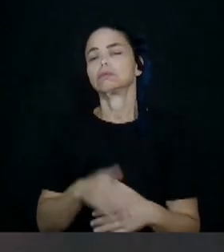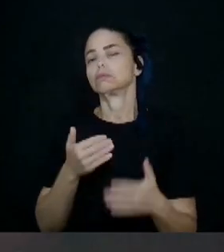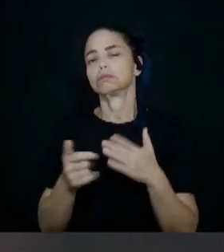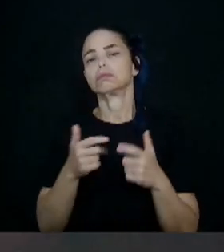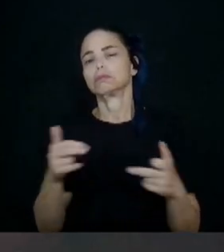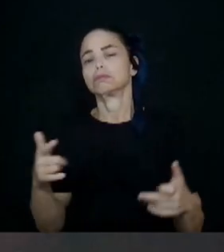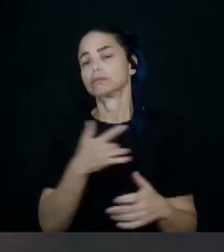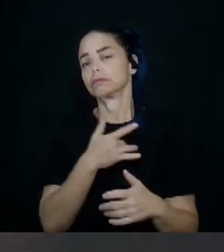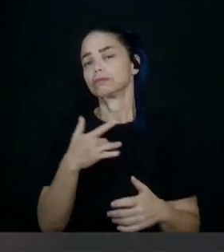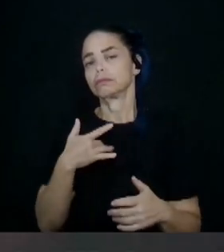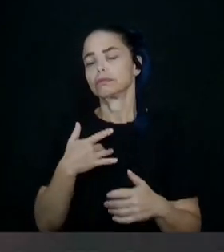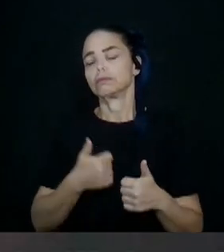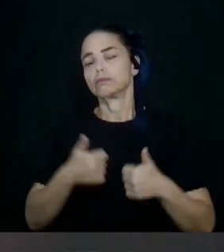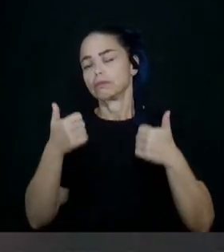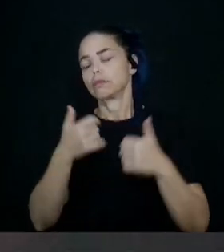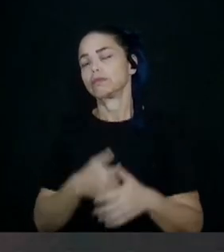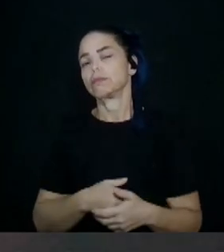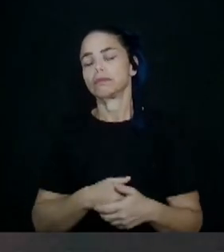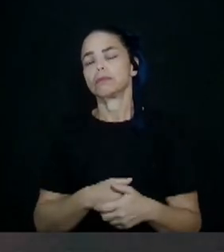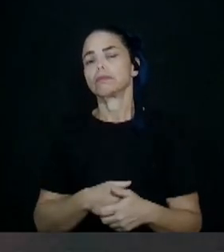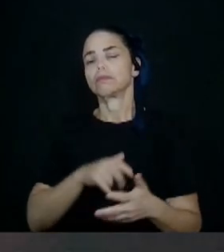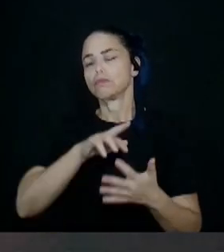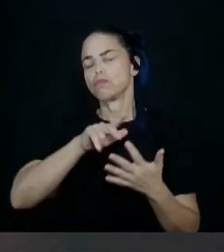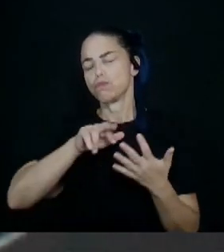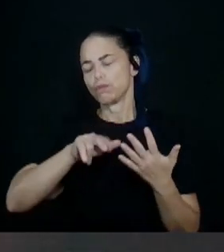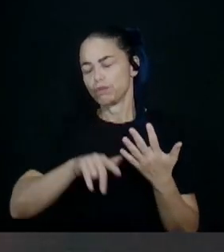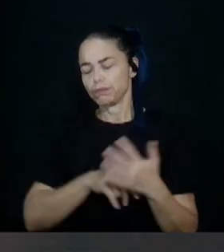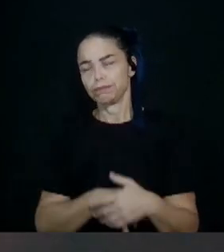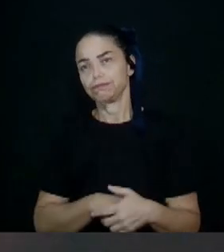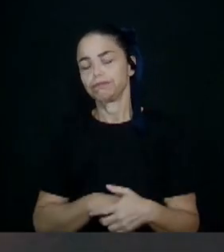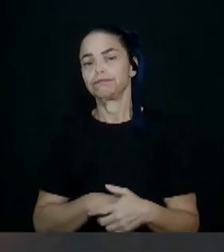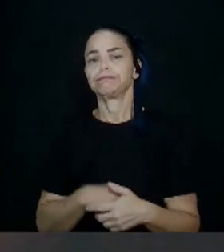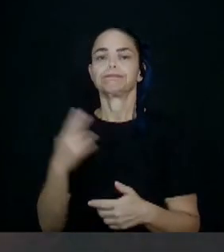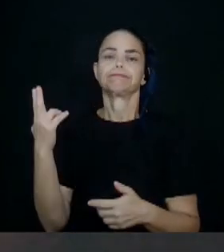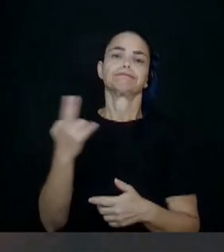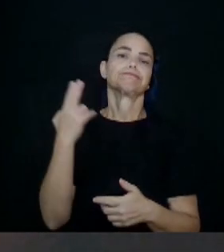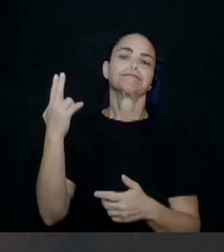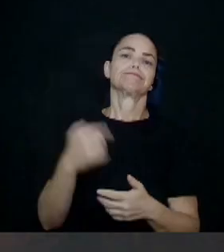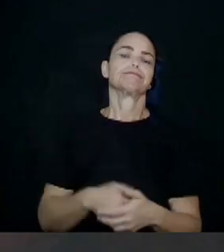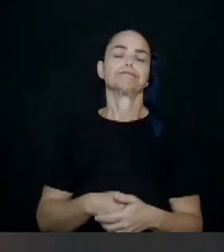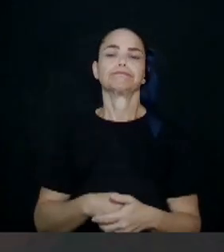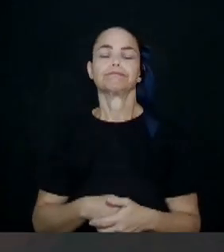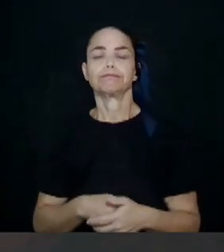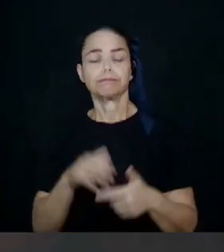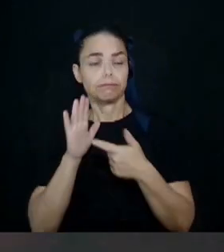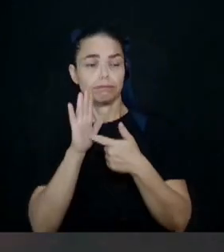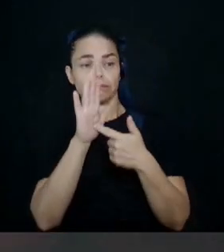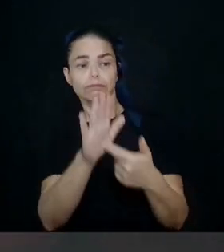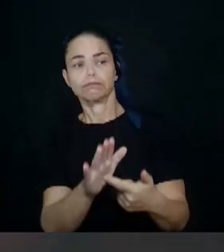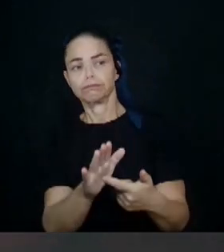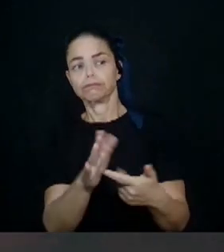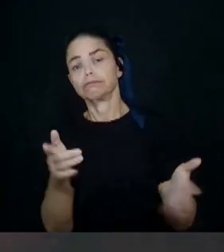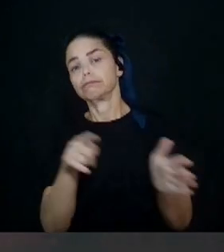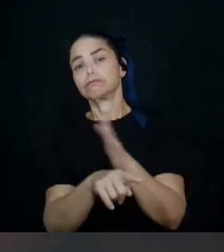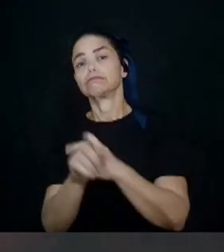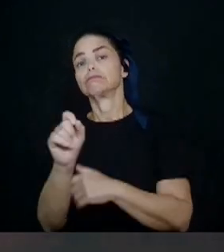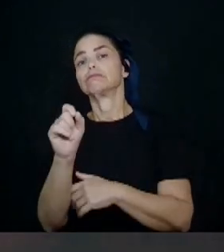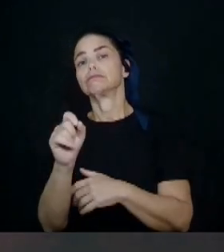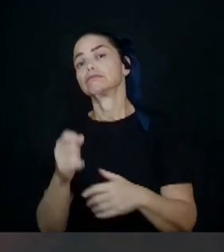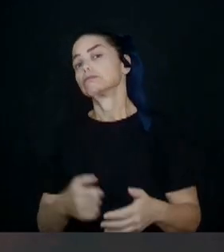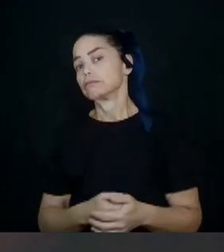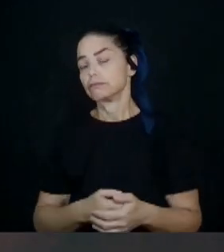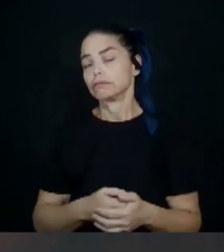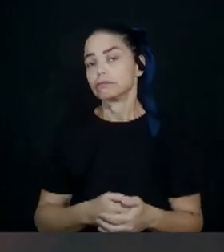saúde. Eu acho que existe inúmeras. Não adianta só nós apontarmos, mas eu pergunto, o que eu estou fazendo para